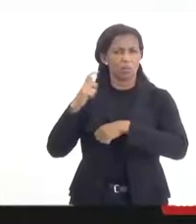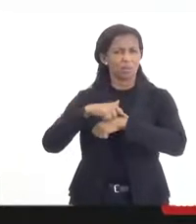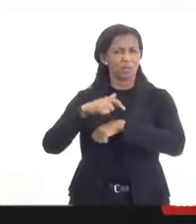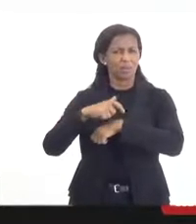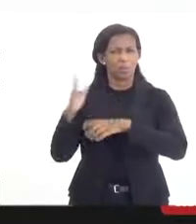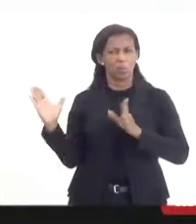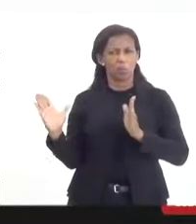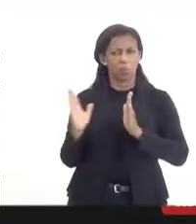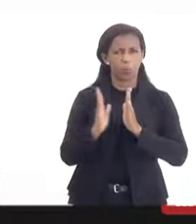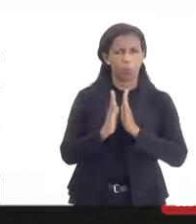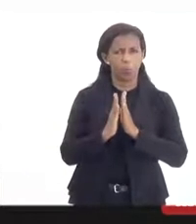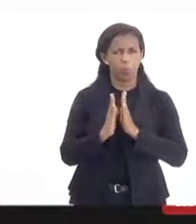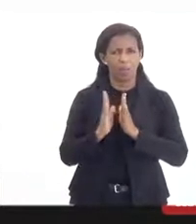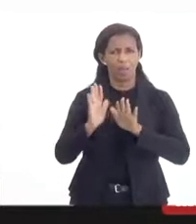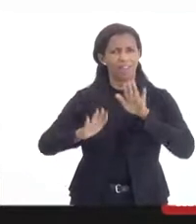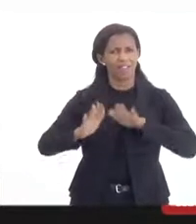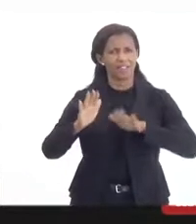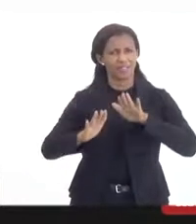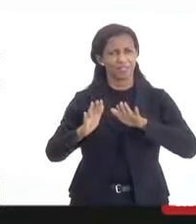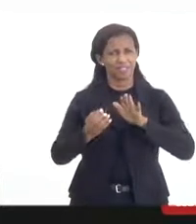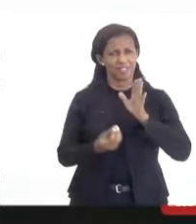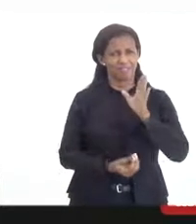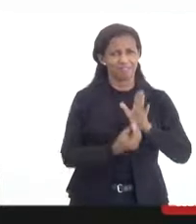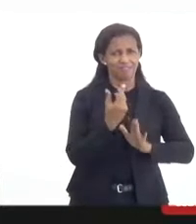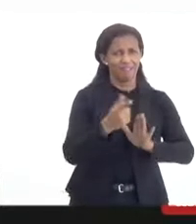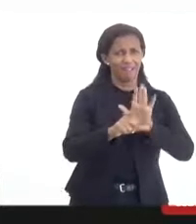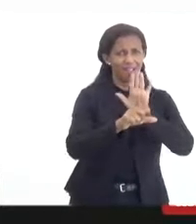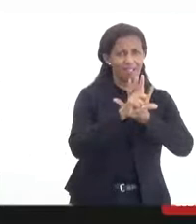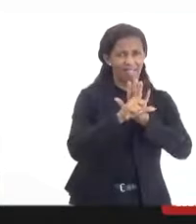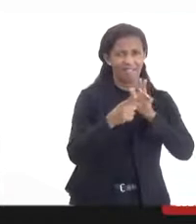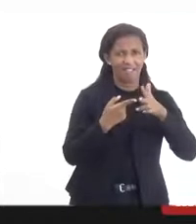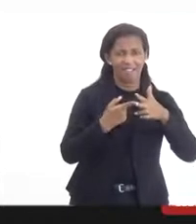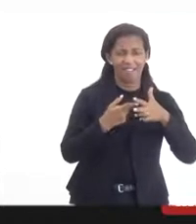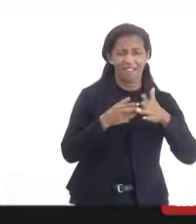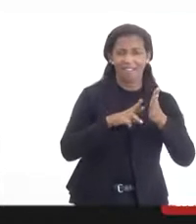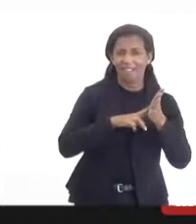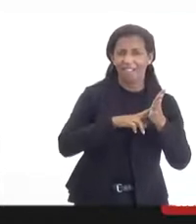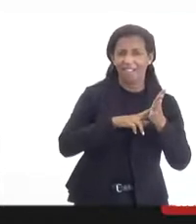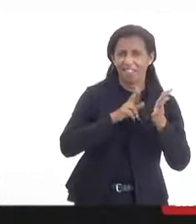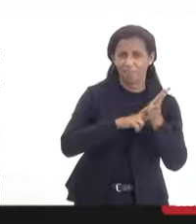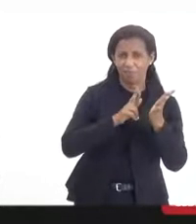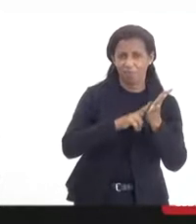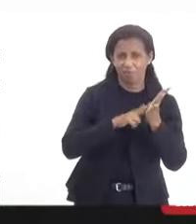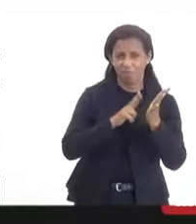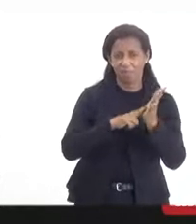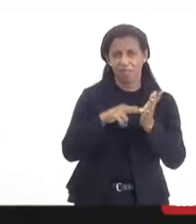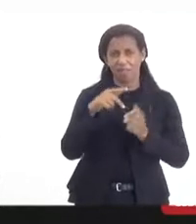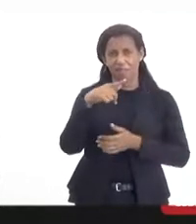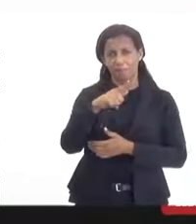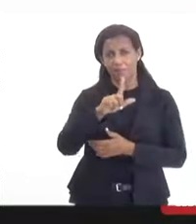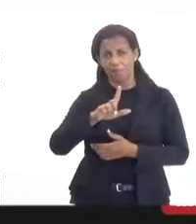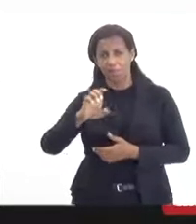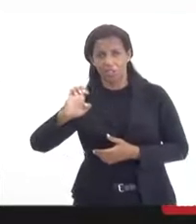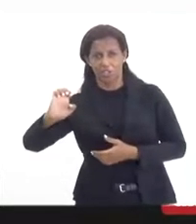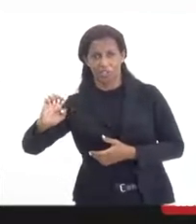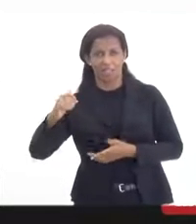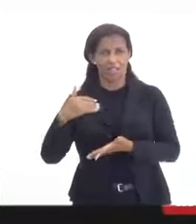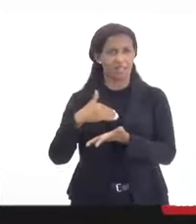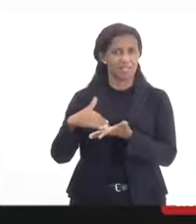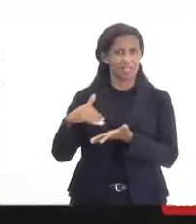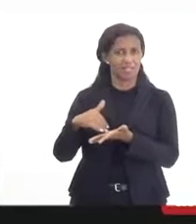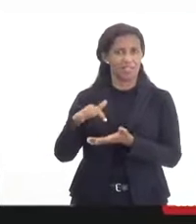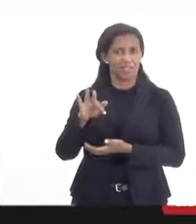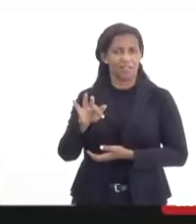vezes, entre a edição da lei e a sua regulamentação, tanto no âmbito da Procuradoria do Estado e da Secretaria